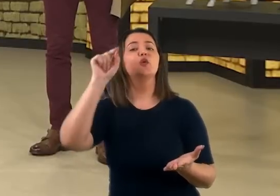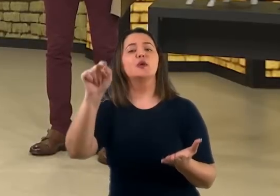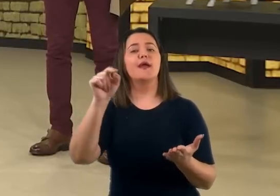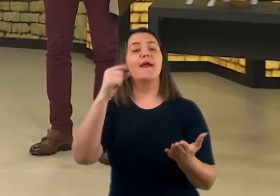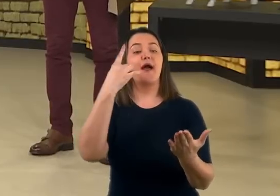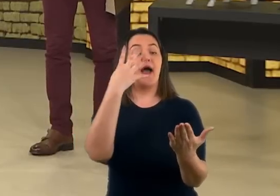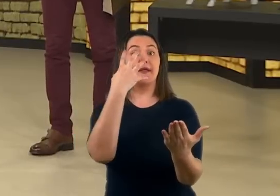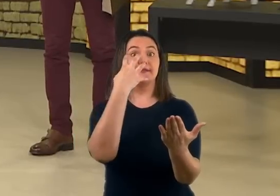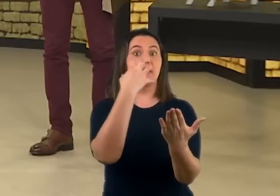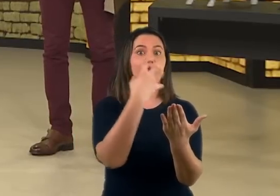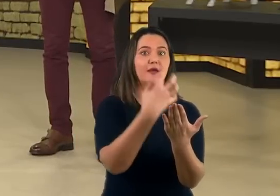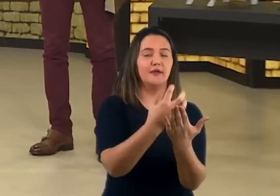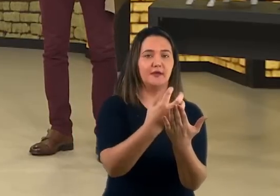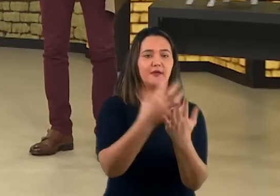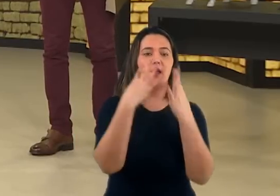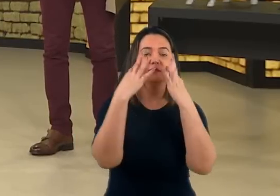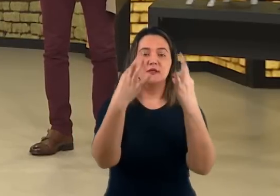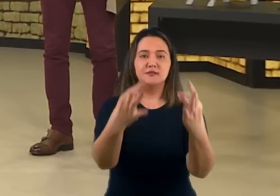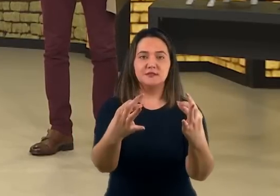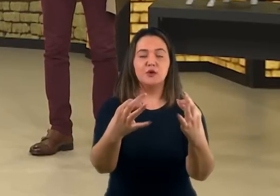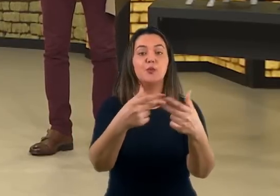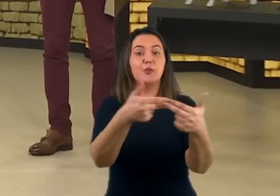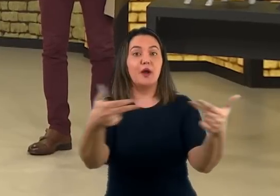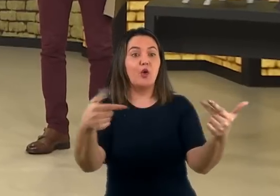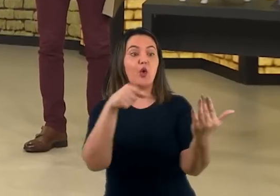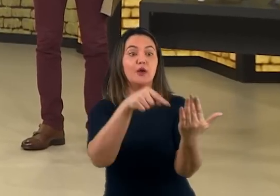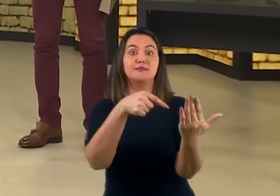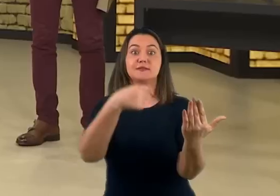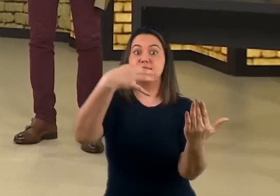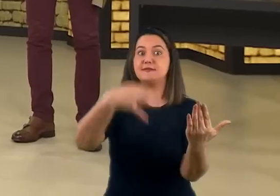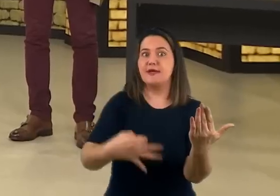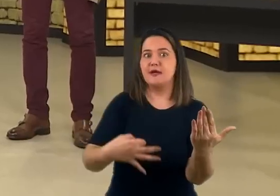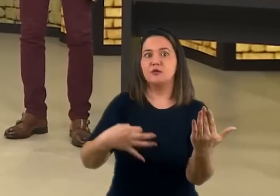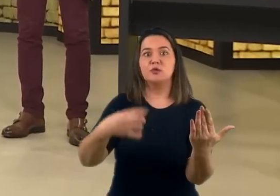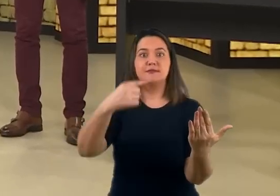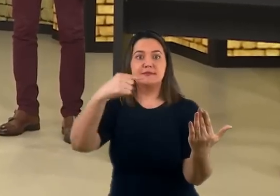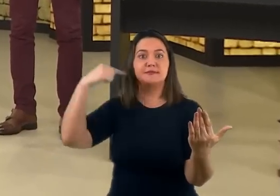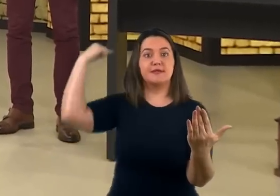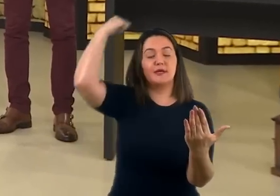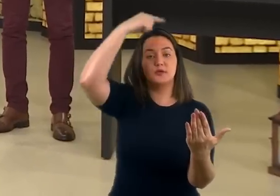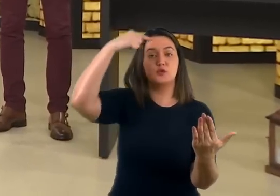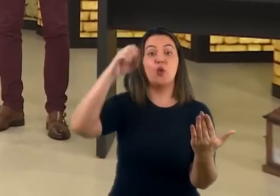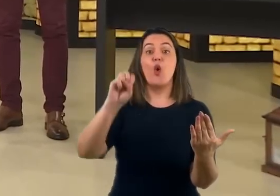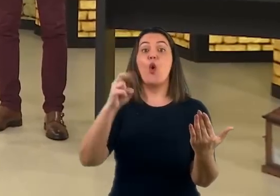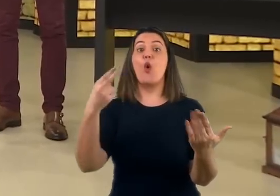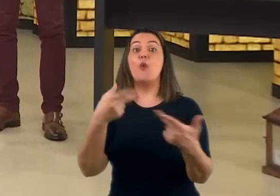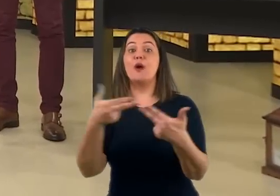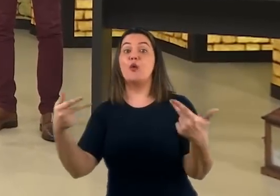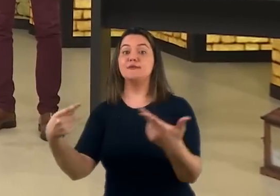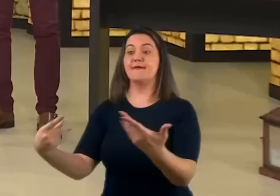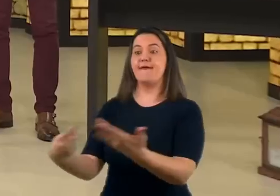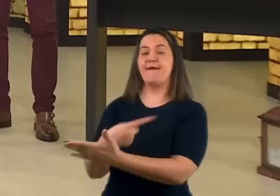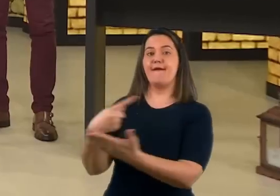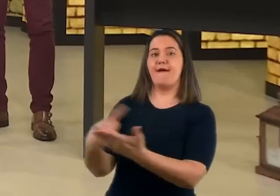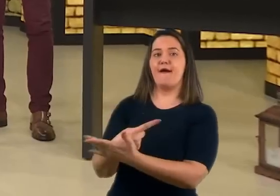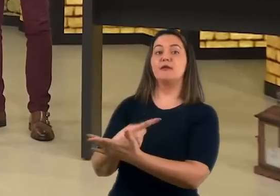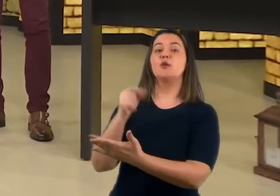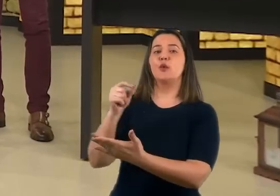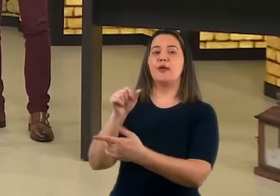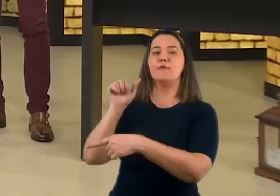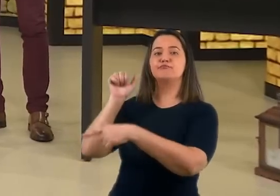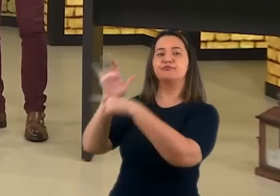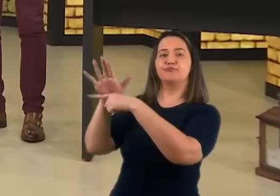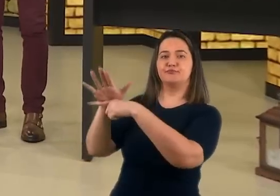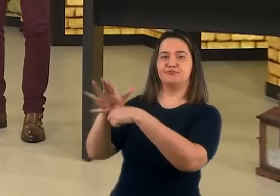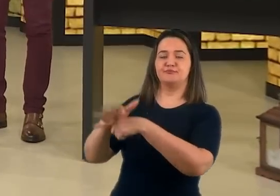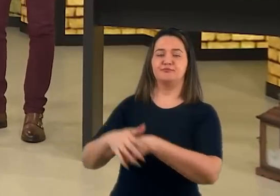leitores para algo santo ou para algo profano que pretenda estar no lugar de algo santo.